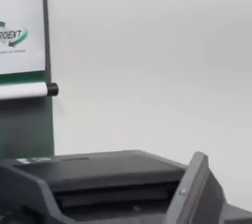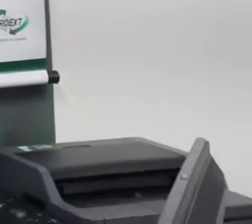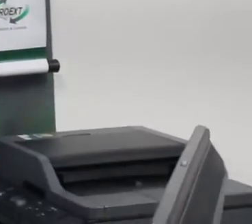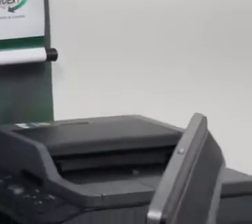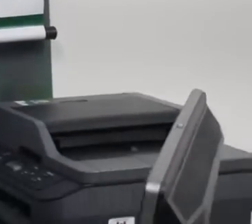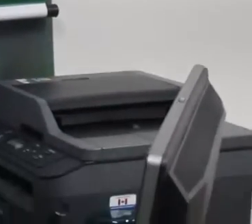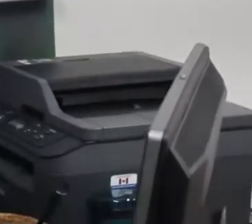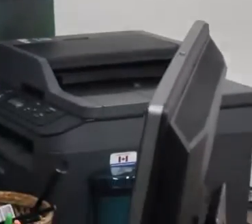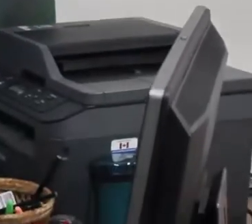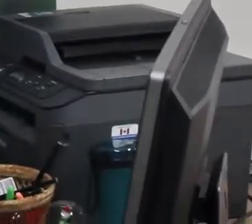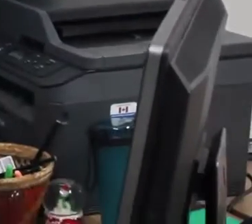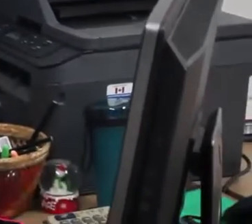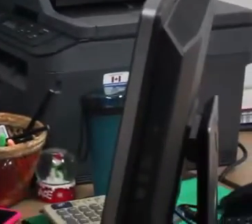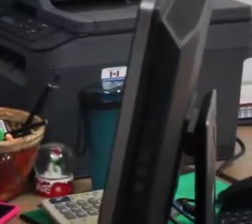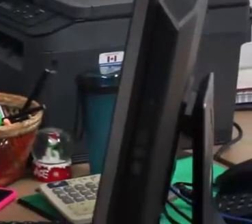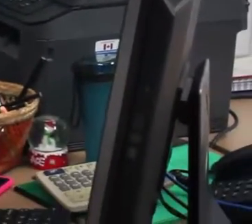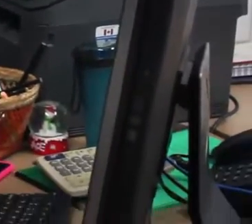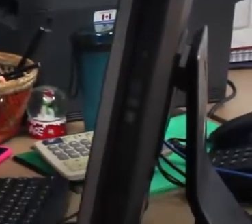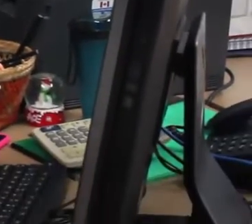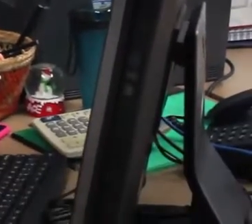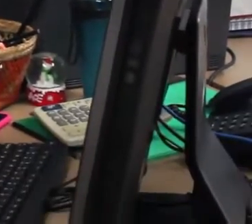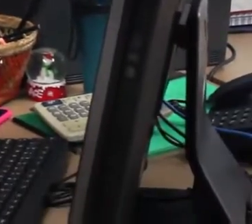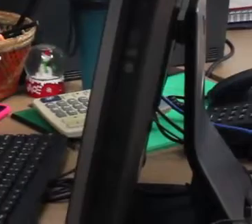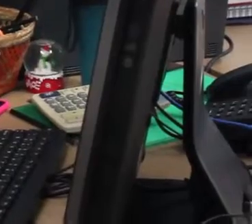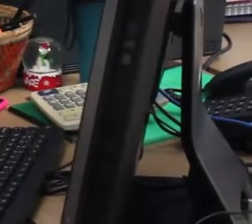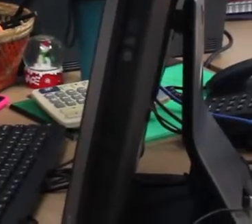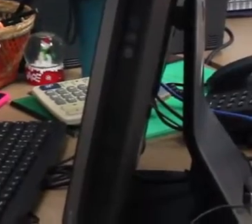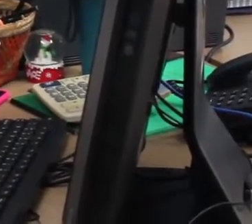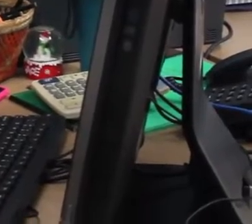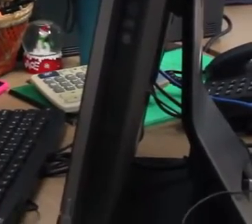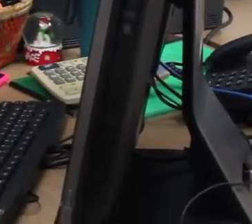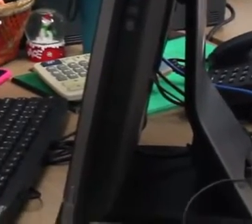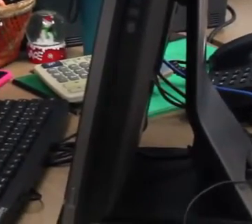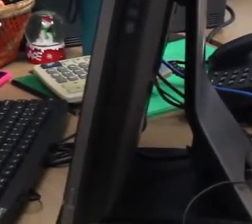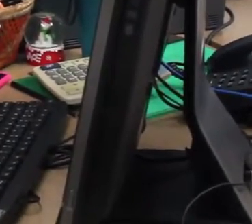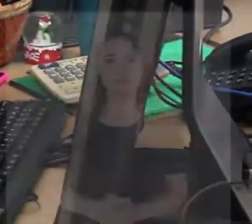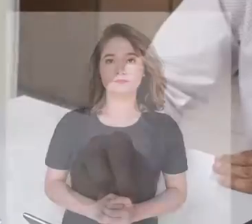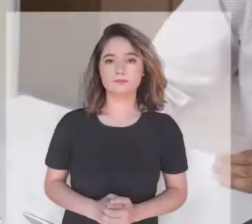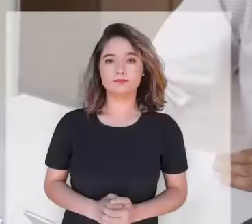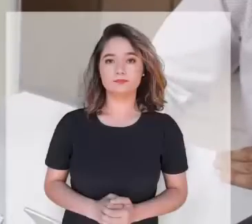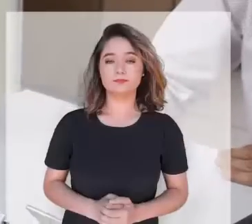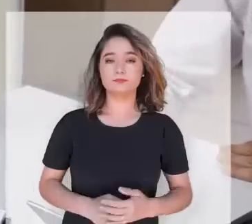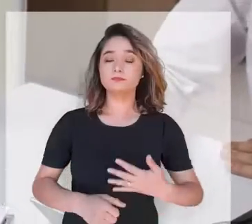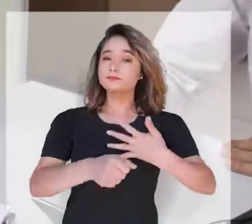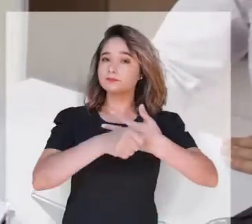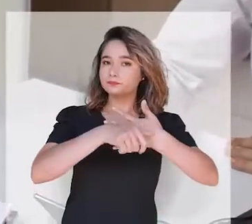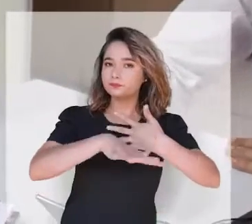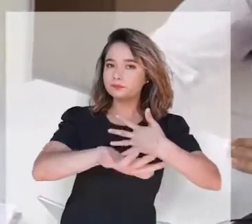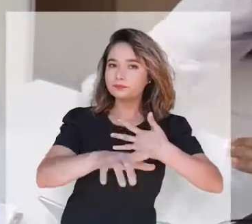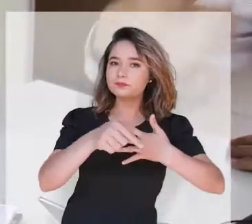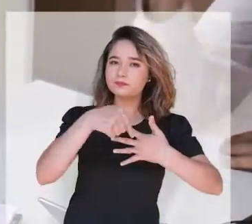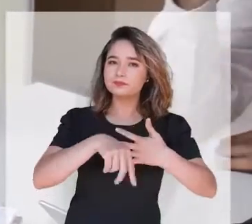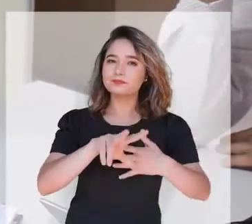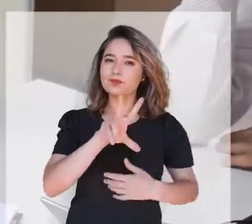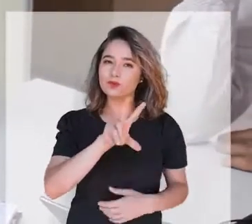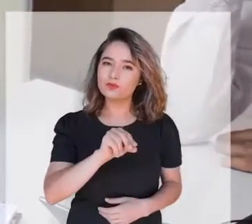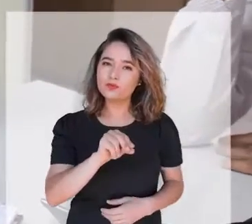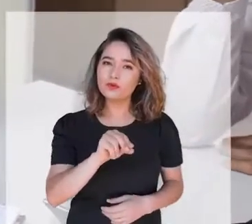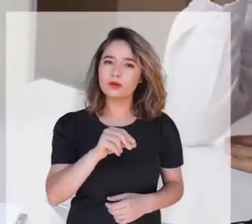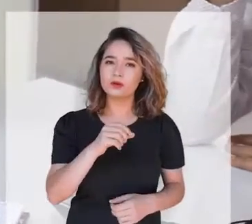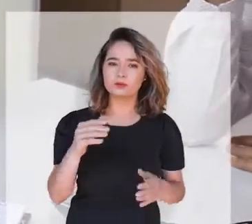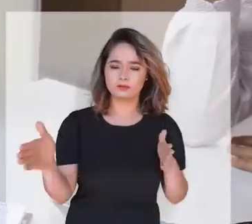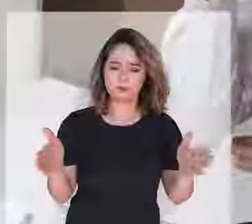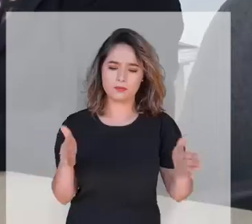A Pró-Reitoria de Extensão da Universidade Federal do Amazonas trabalha hoje, né, de modo anual, com cerca